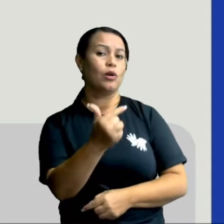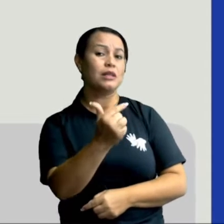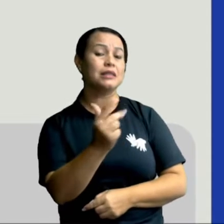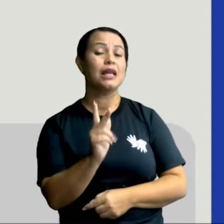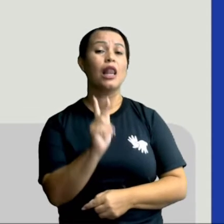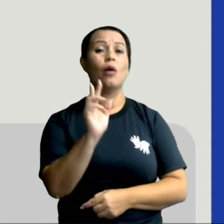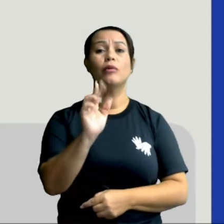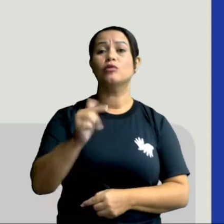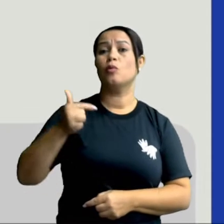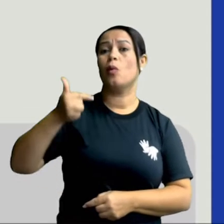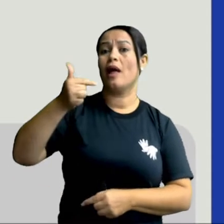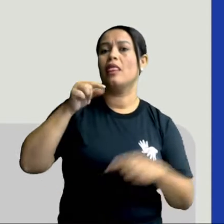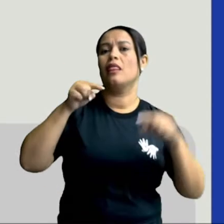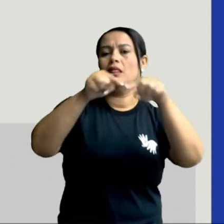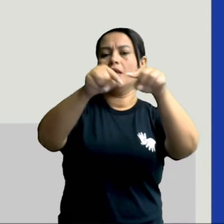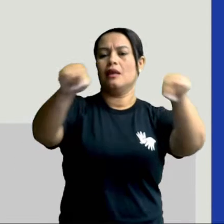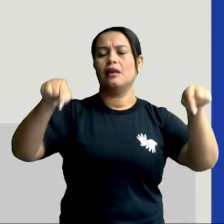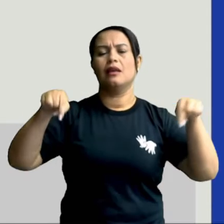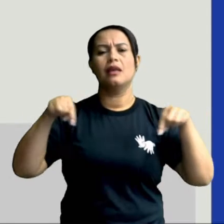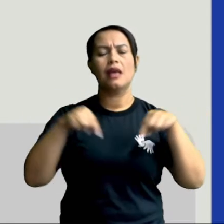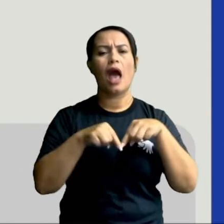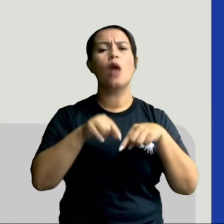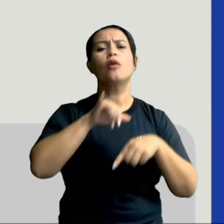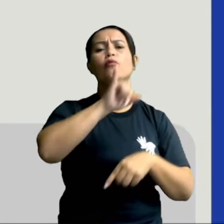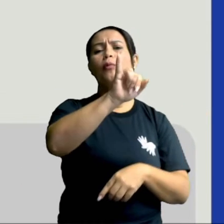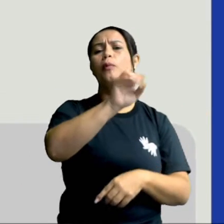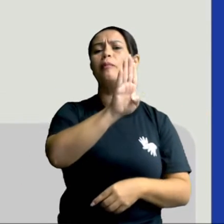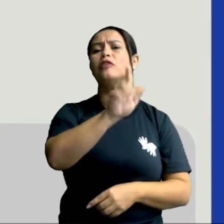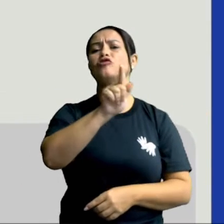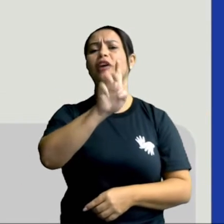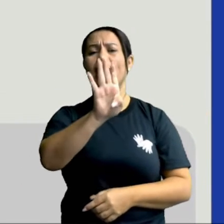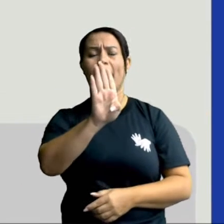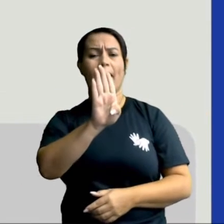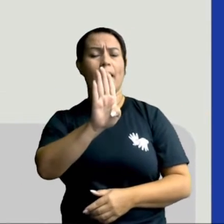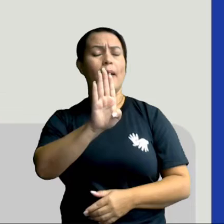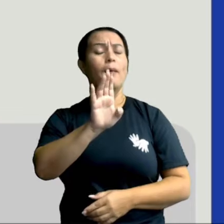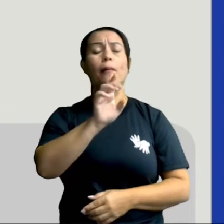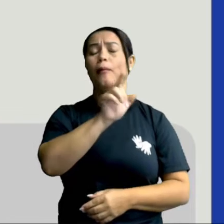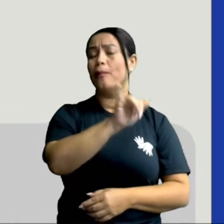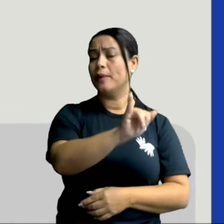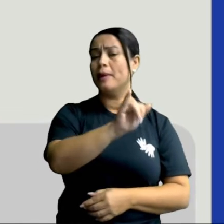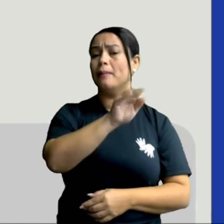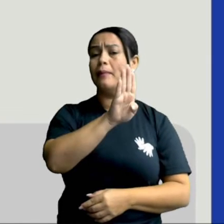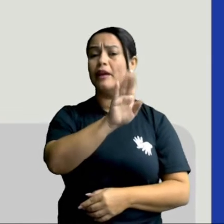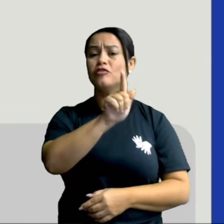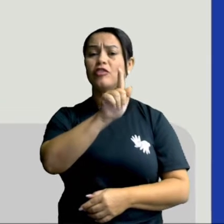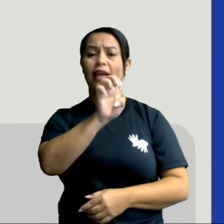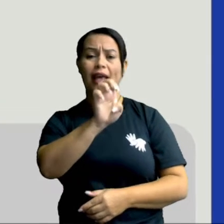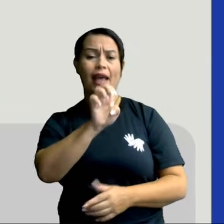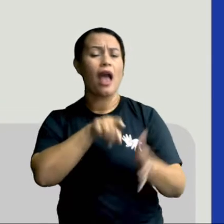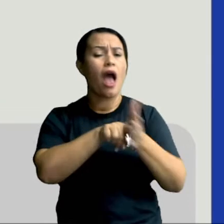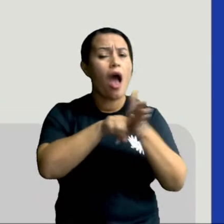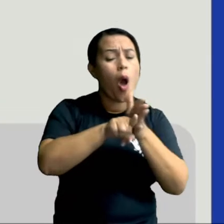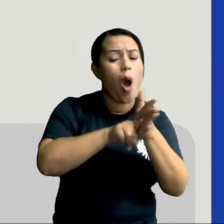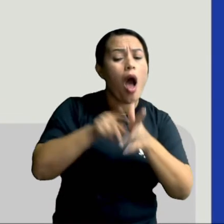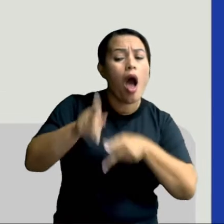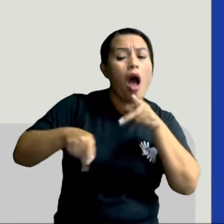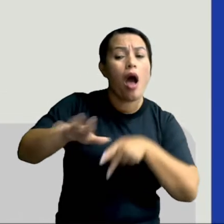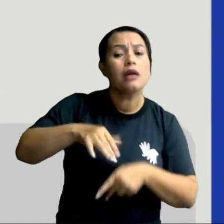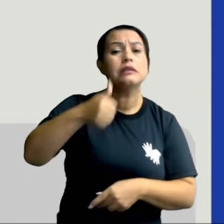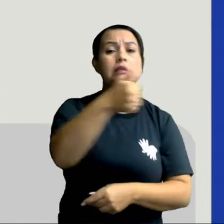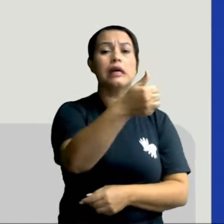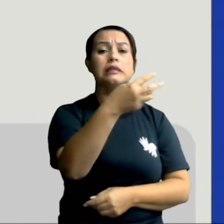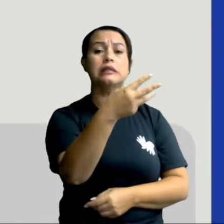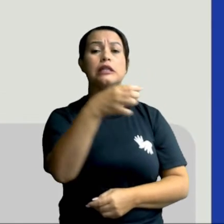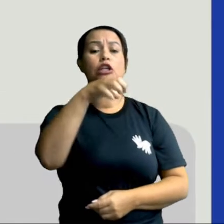área. Segundo o último IBGE, nossa população é estimada em